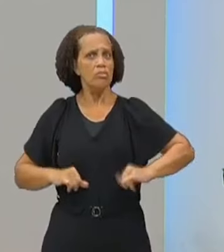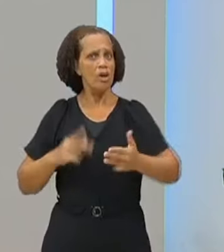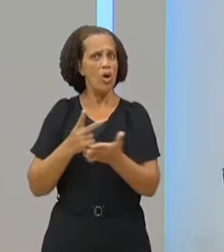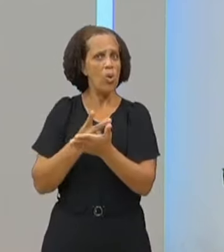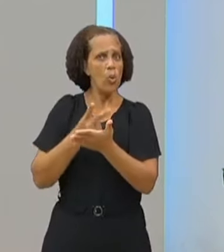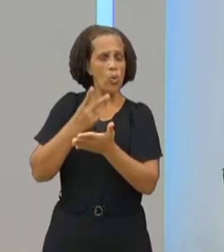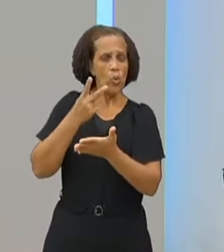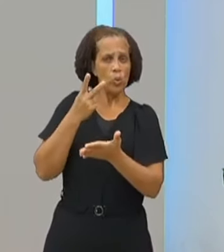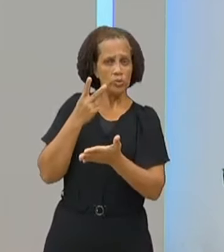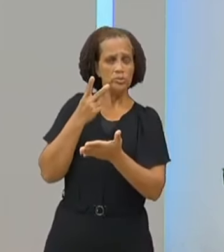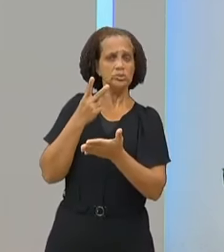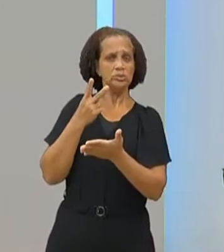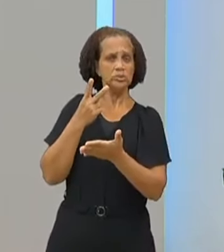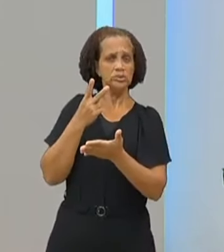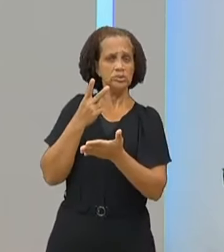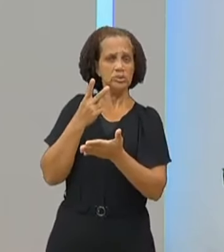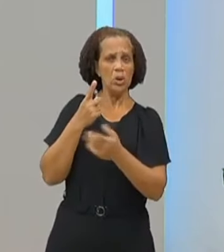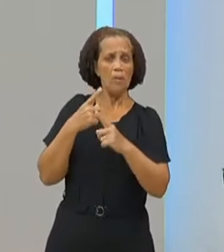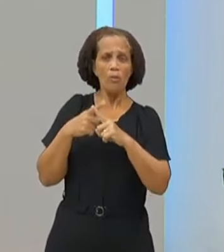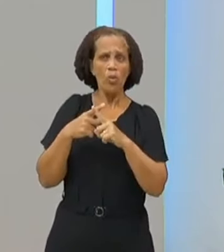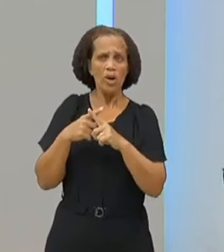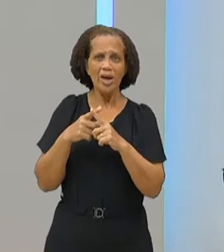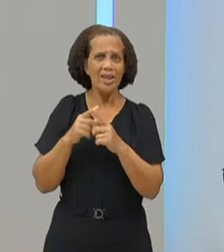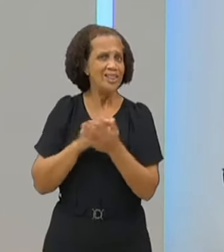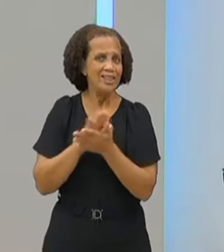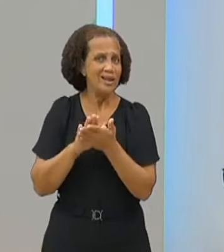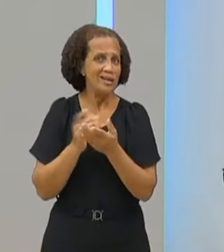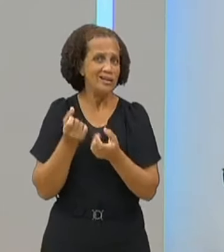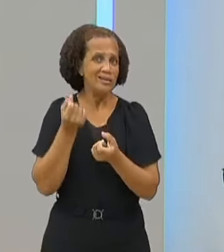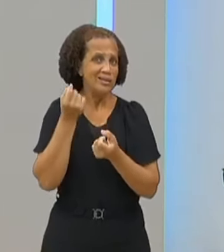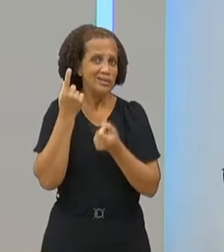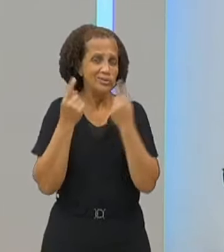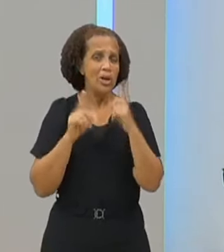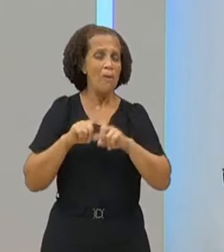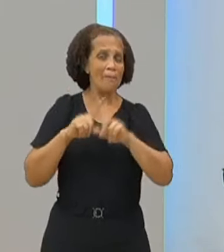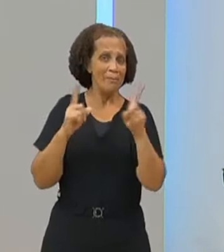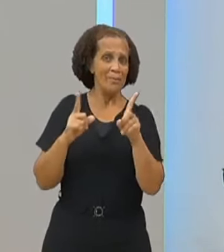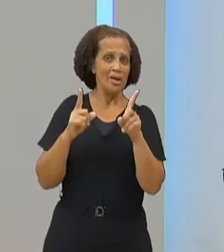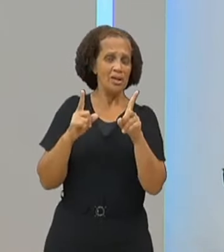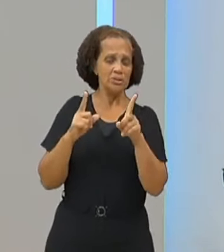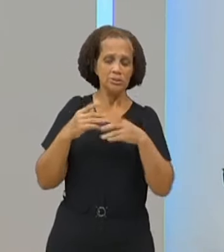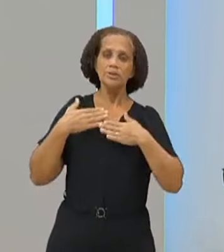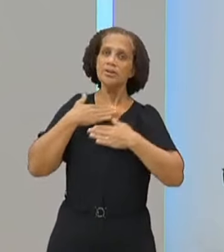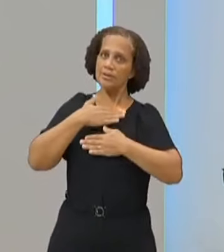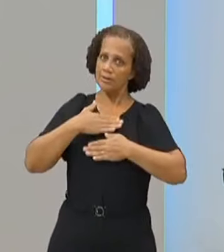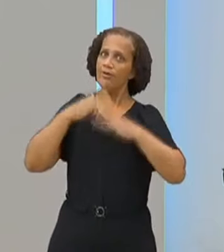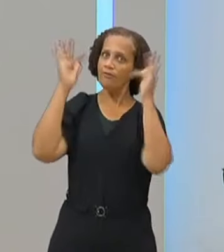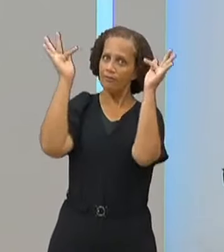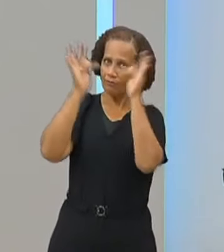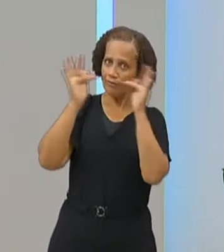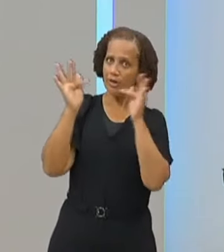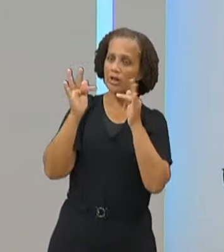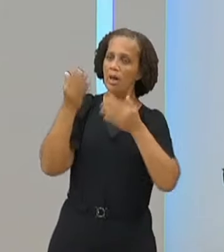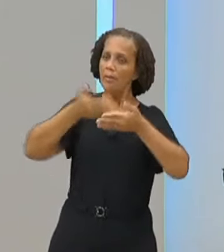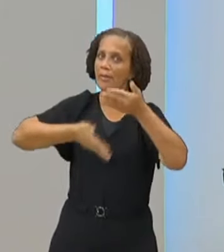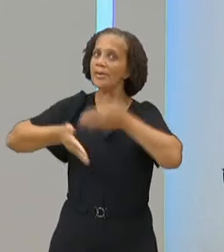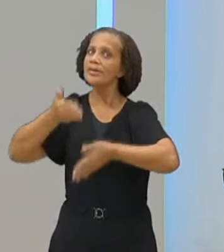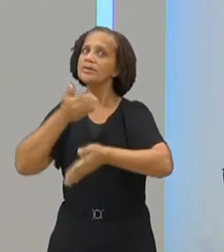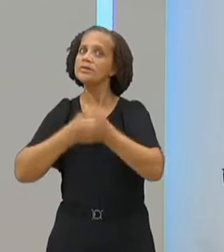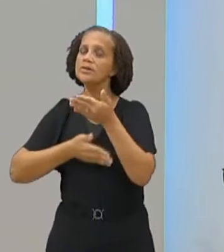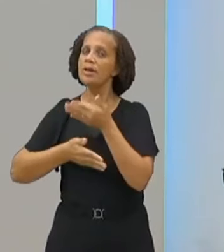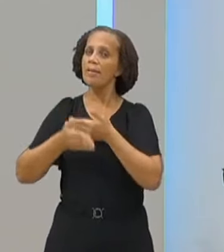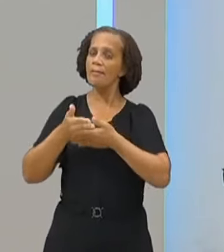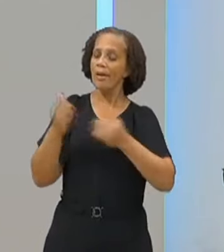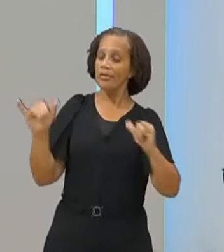coisa estranha vos acontecesse. Mas alegrai-vos no fato de seres participantes das aflições de